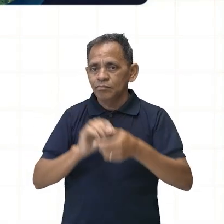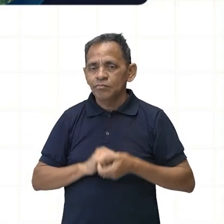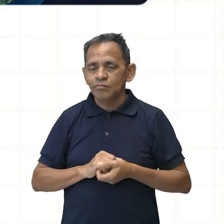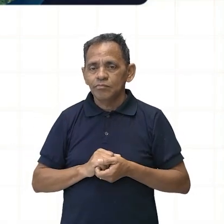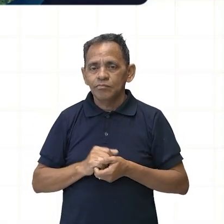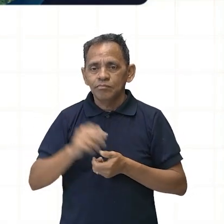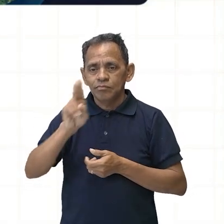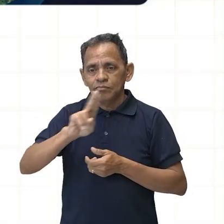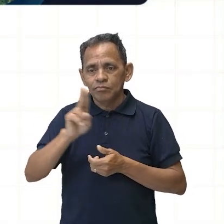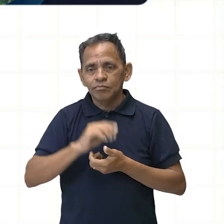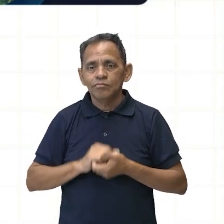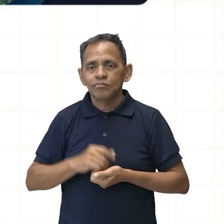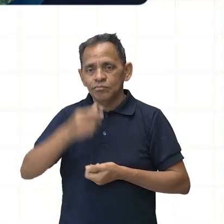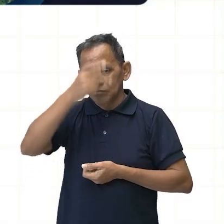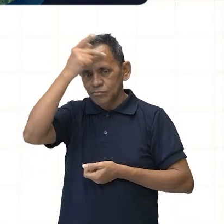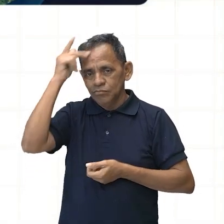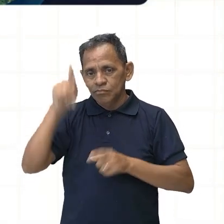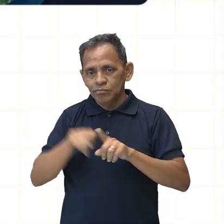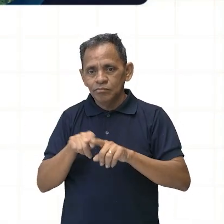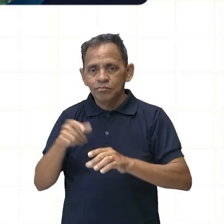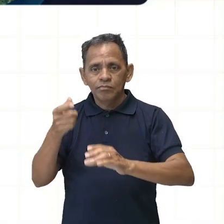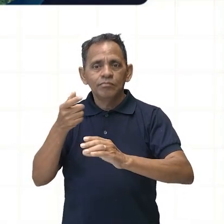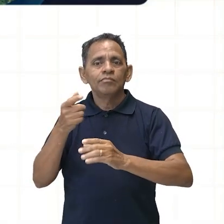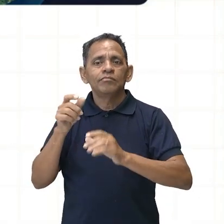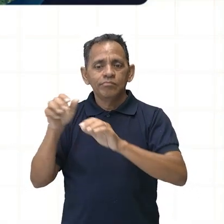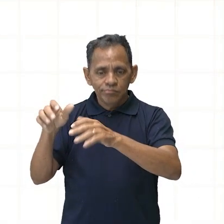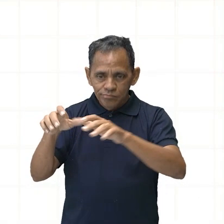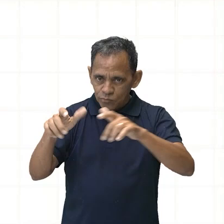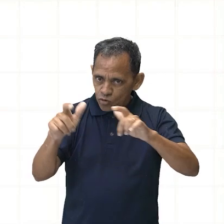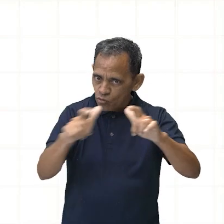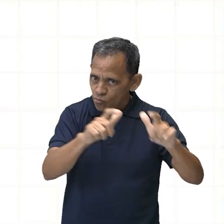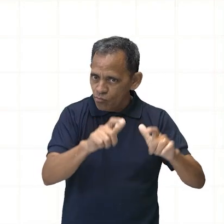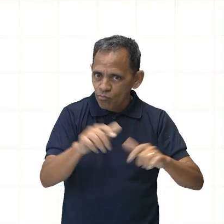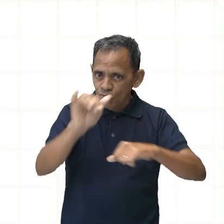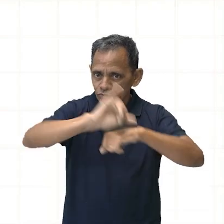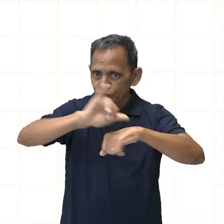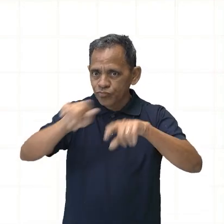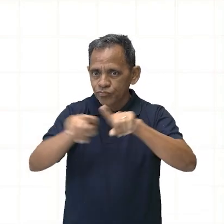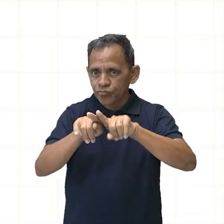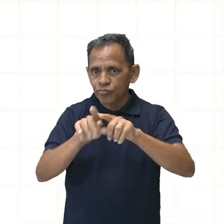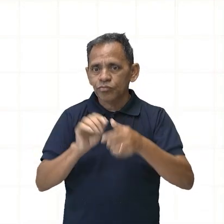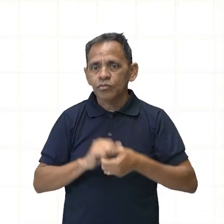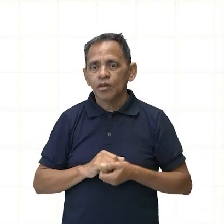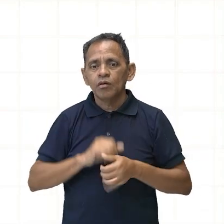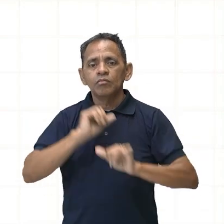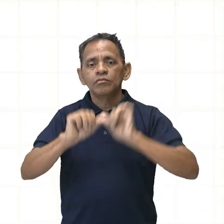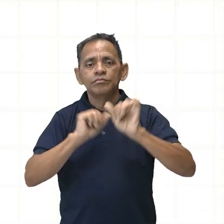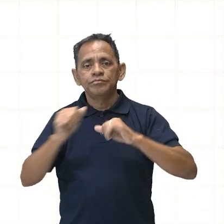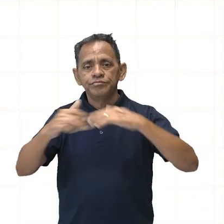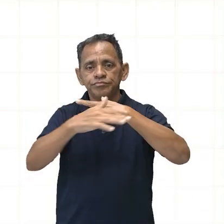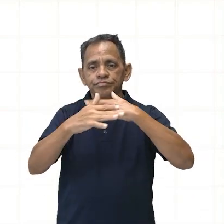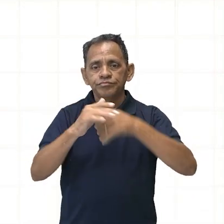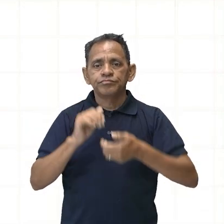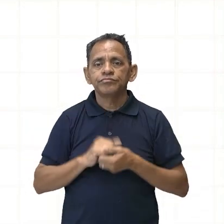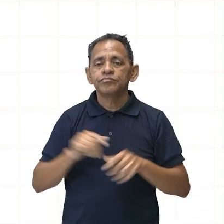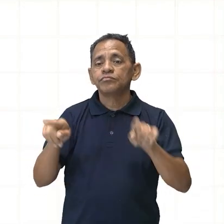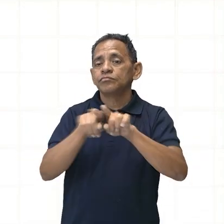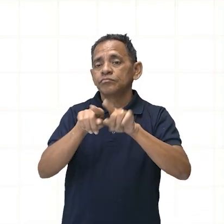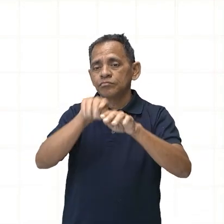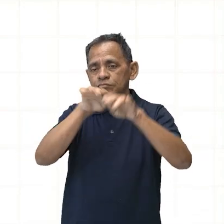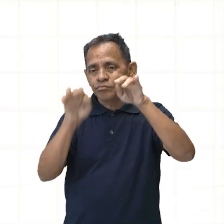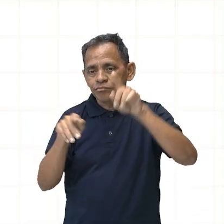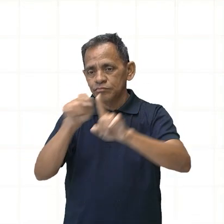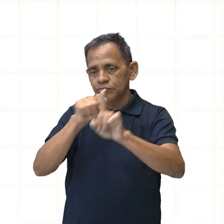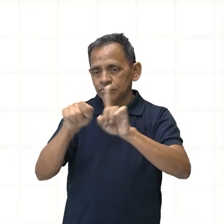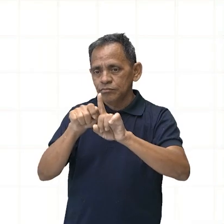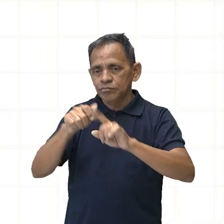pessoas e capitais e informação nos espaços das cidades, certo? Bem, falamos também sobre desigualdade social no Brasil